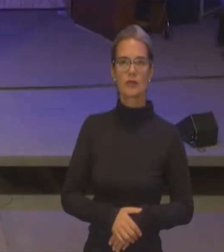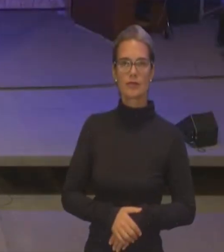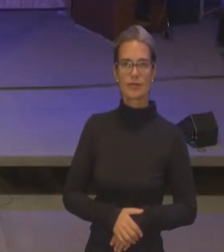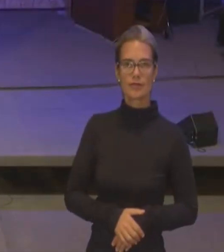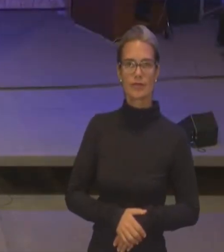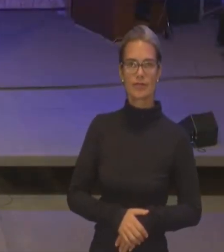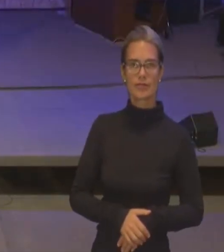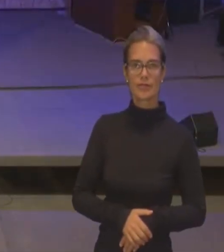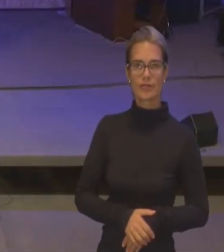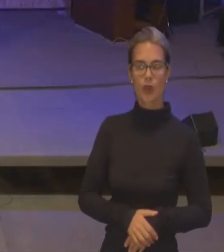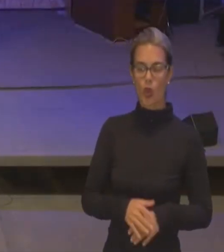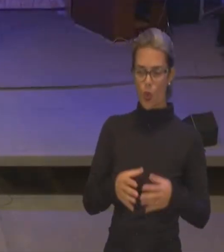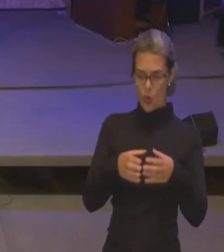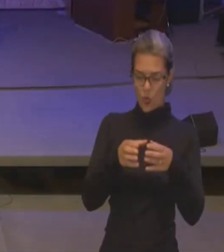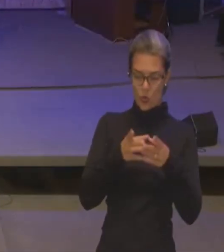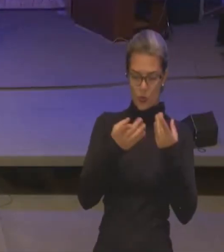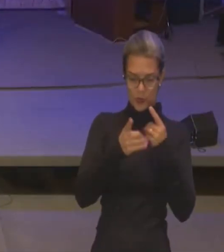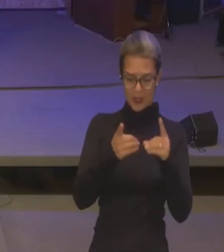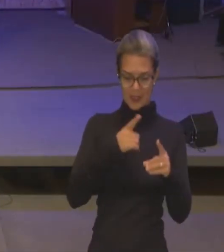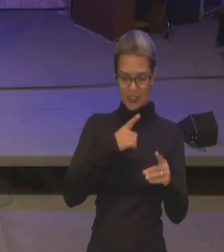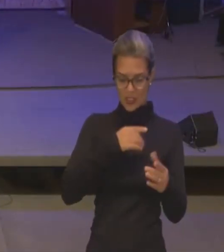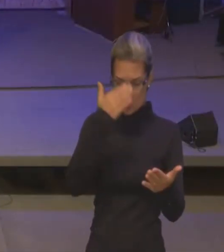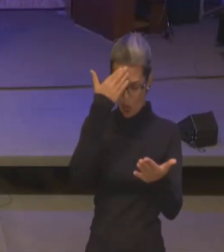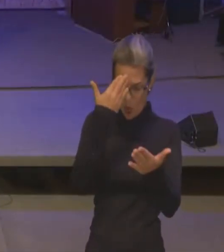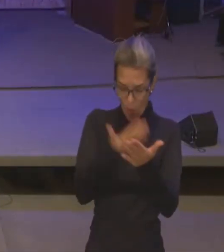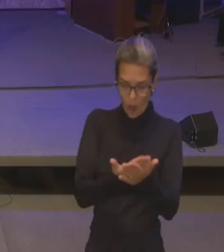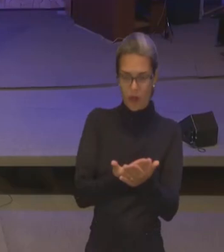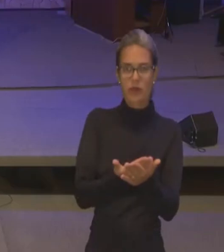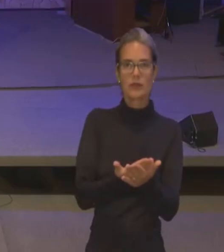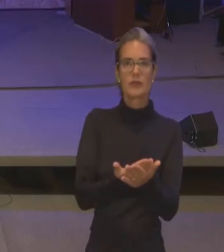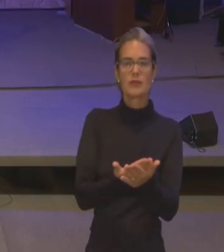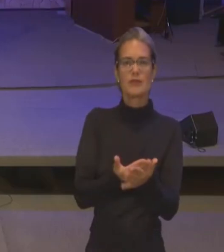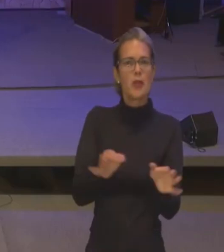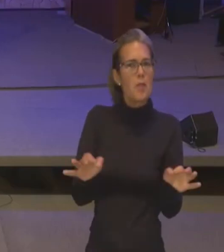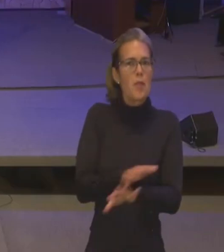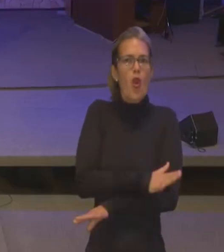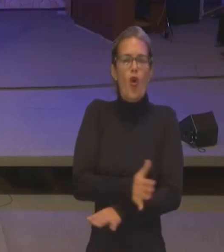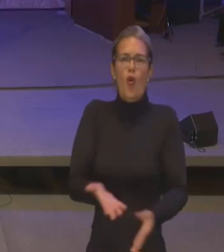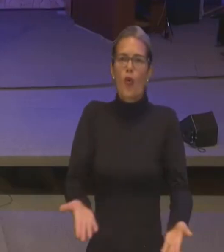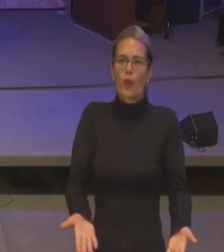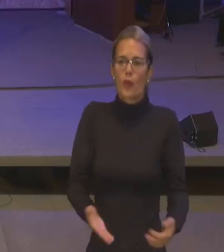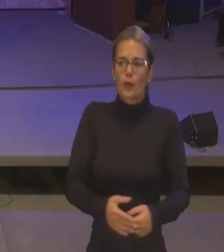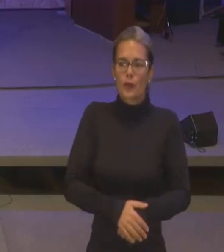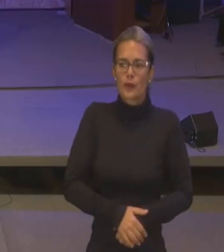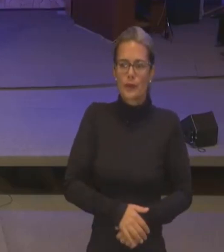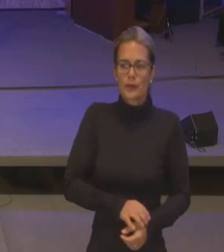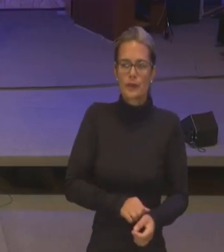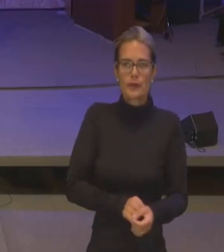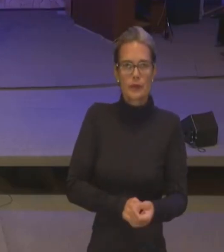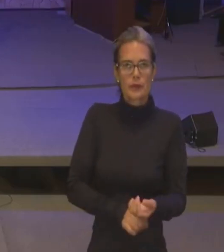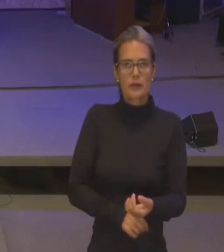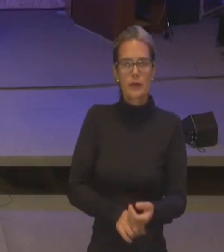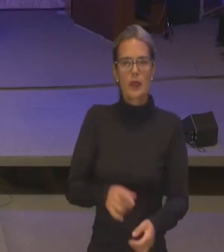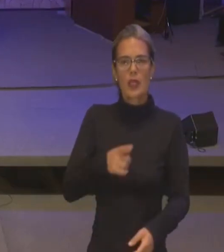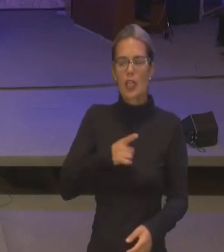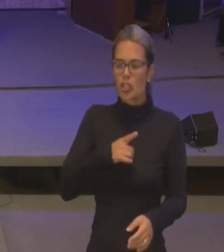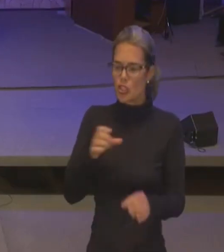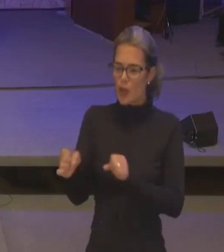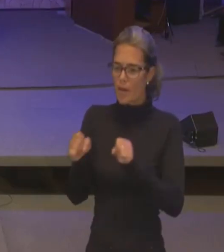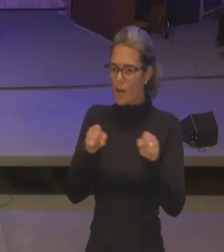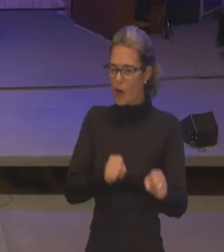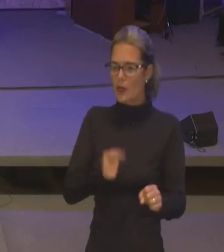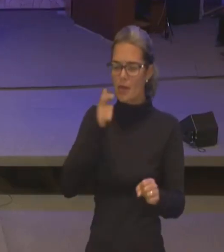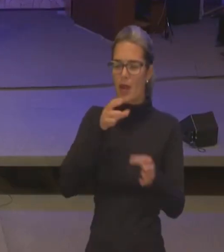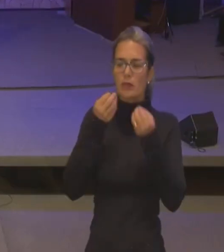era confiança nessa verdade, mas isso era o suficiente, era o poder necessário para que o Evangelho se espalhasse